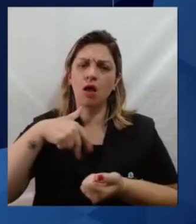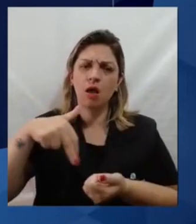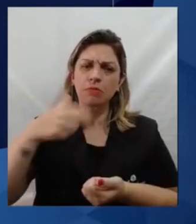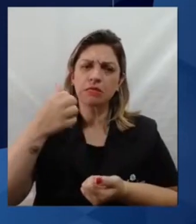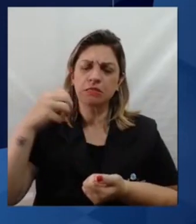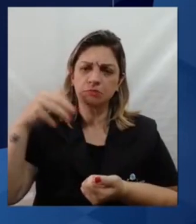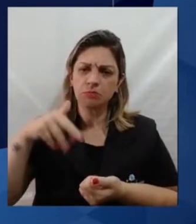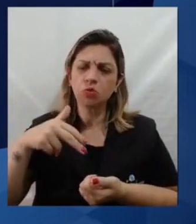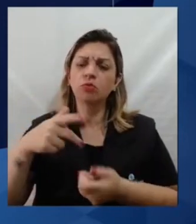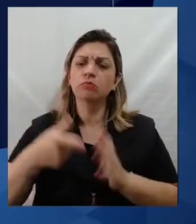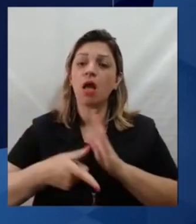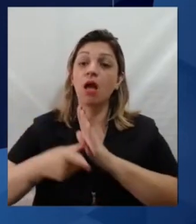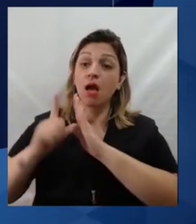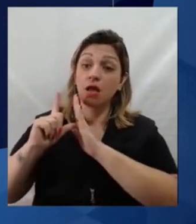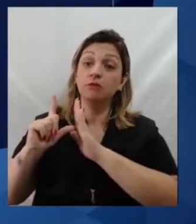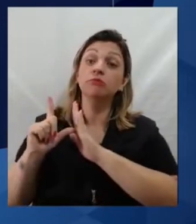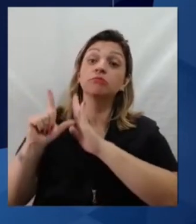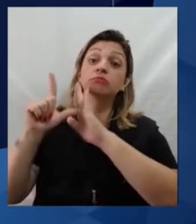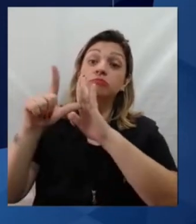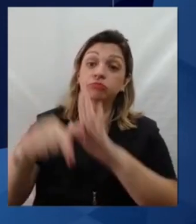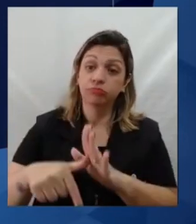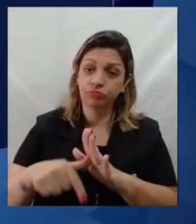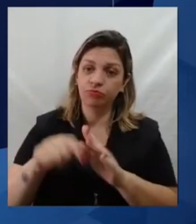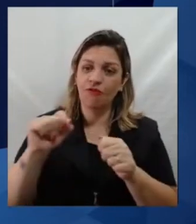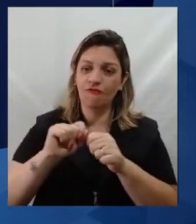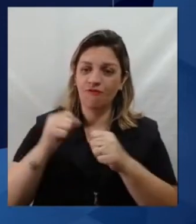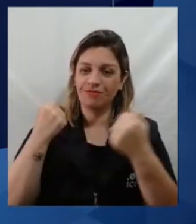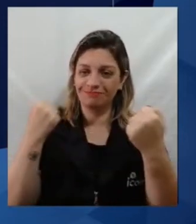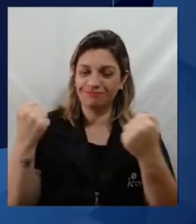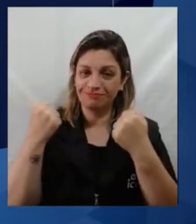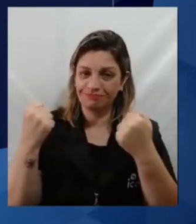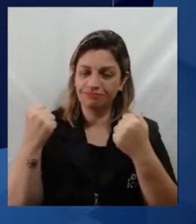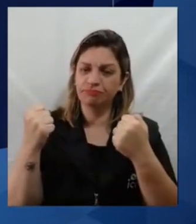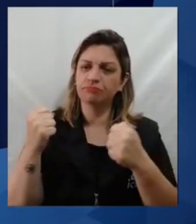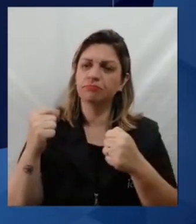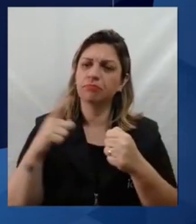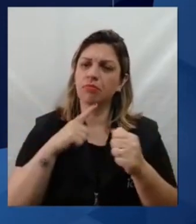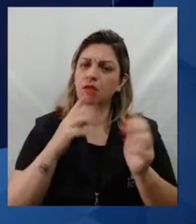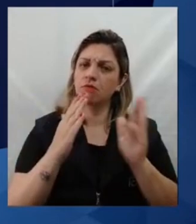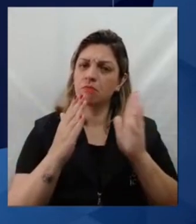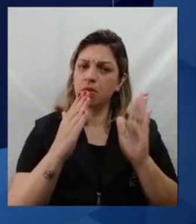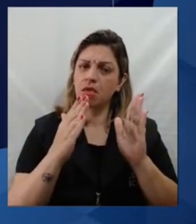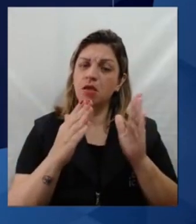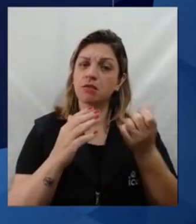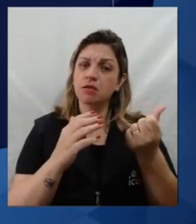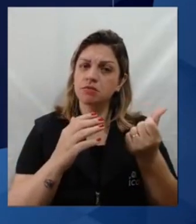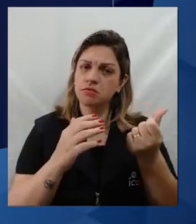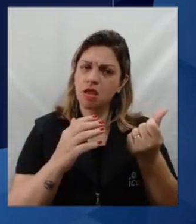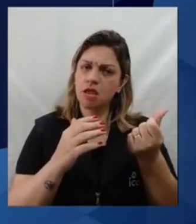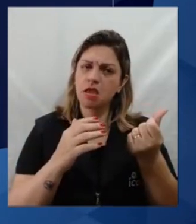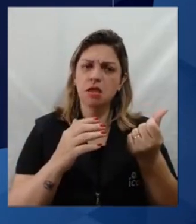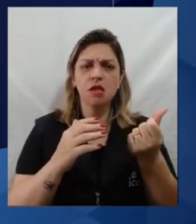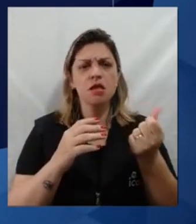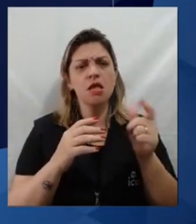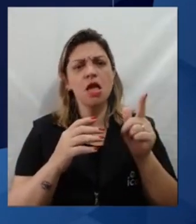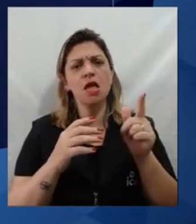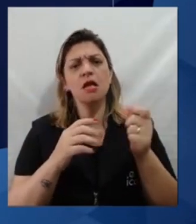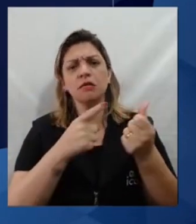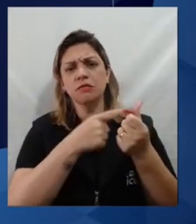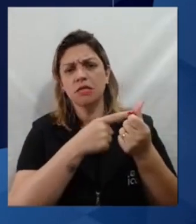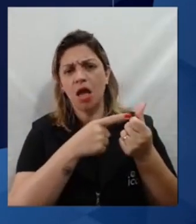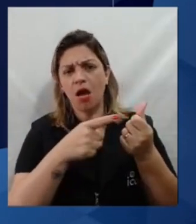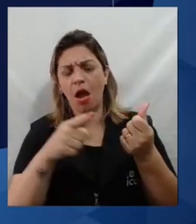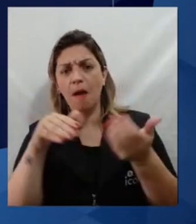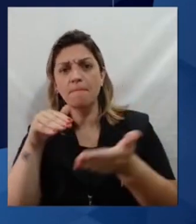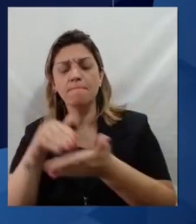antes e após o programa de exercícios, que durou de 6 semanas, no máximo 15 meses. Os